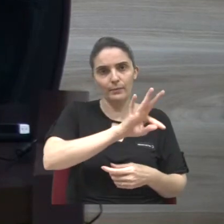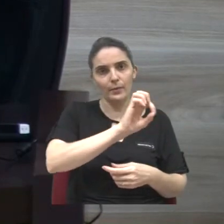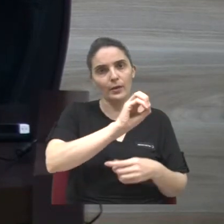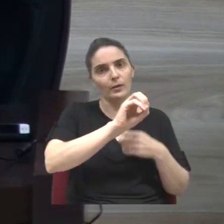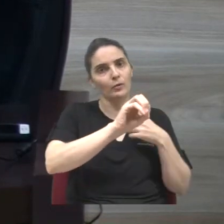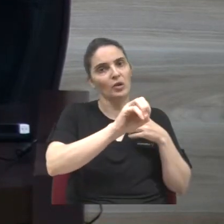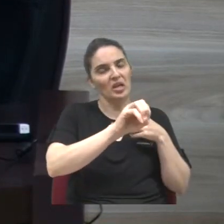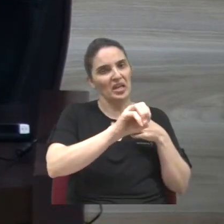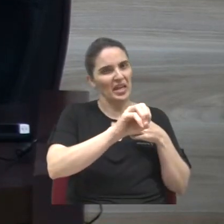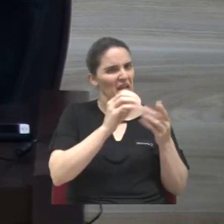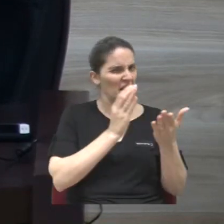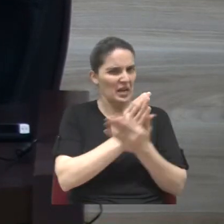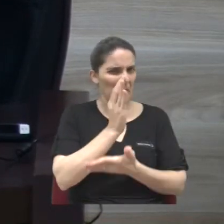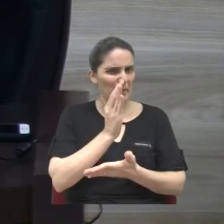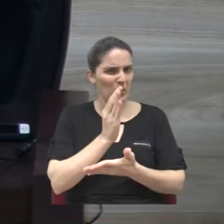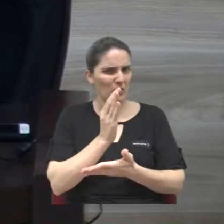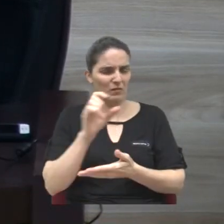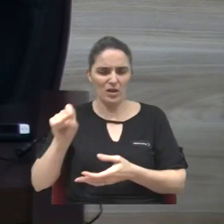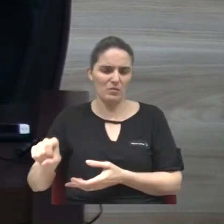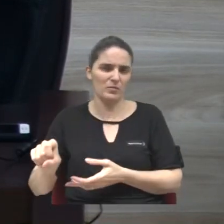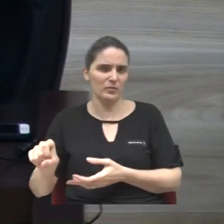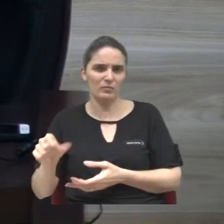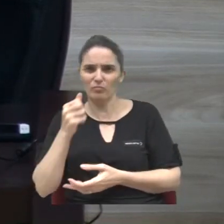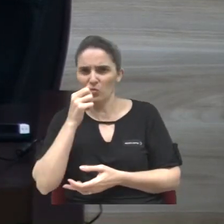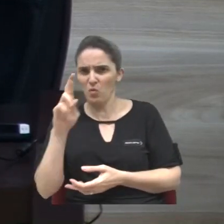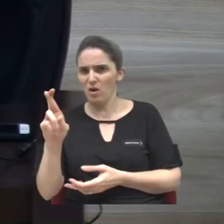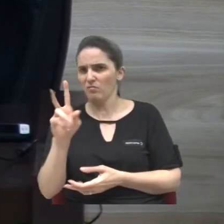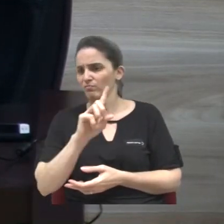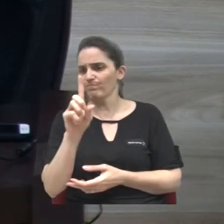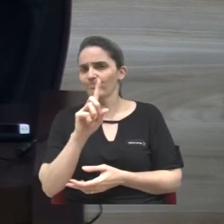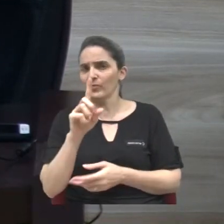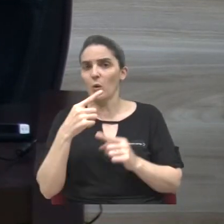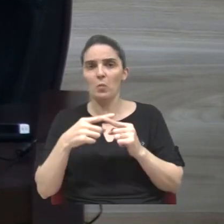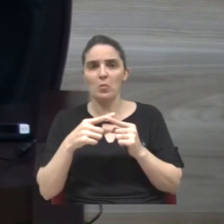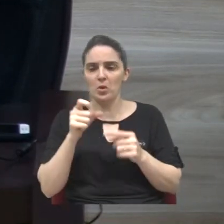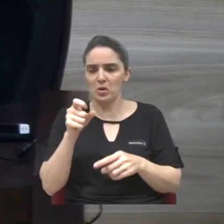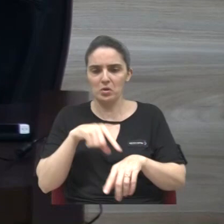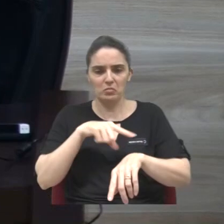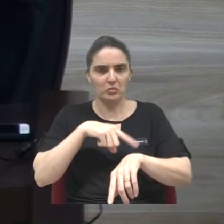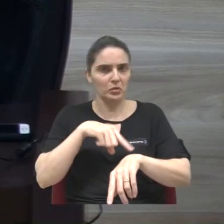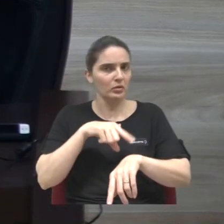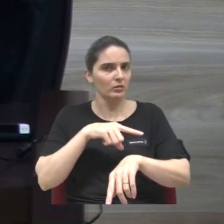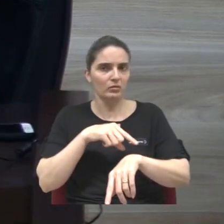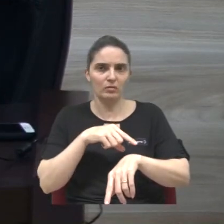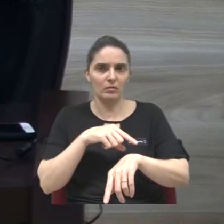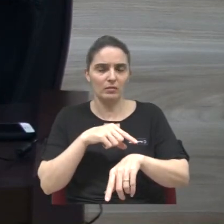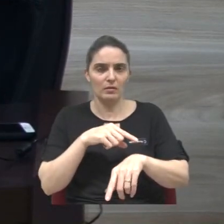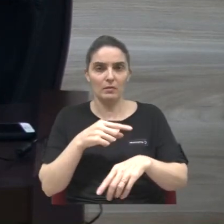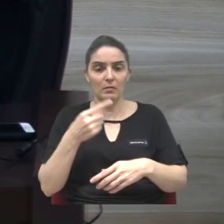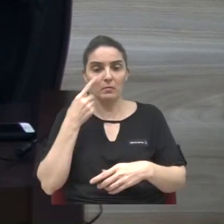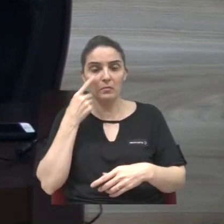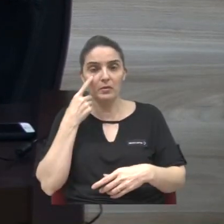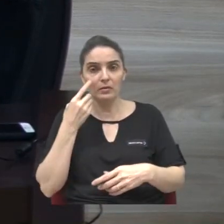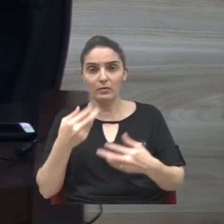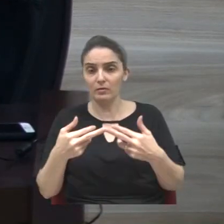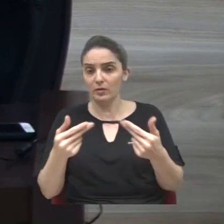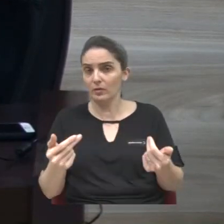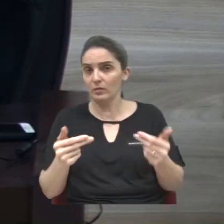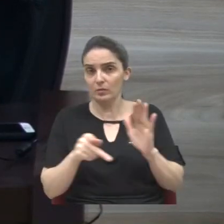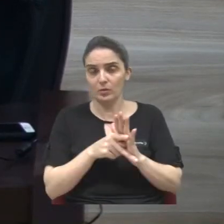tal dispositivo, visto que não são equipamentos de medidas ou medidas materializadas, volume 4,